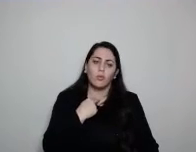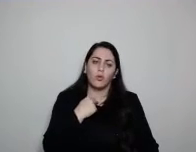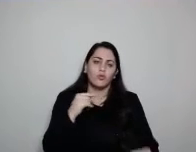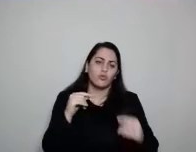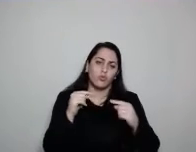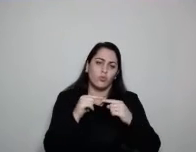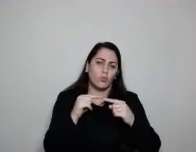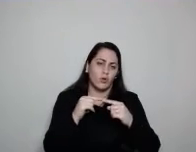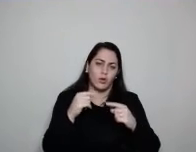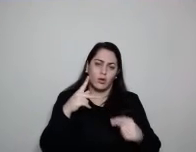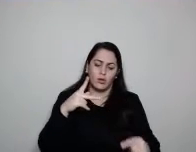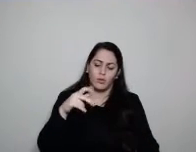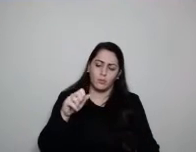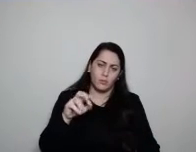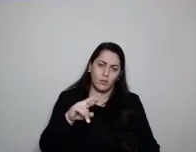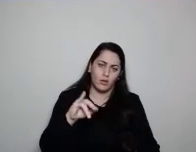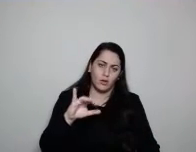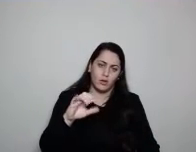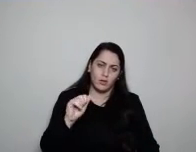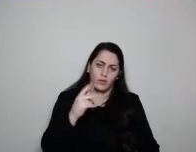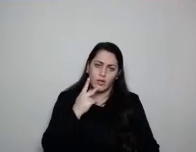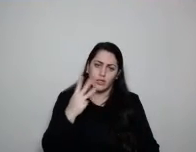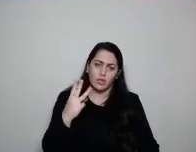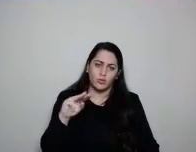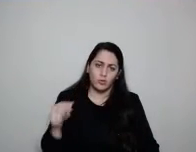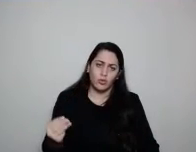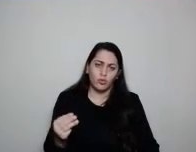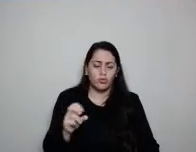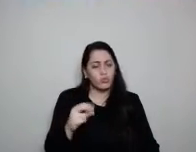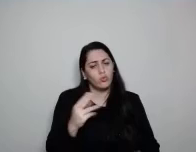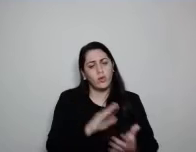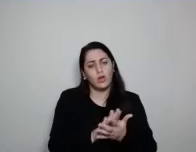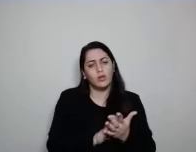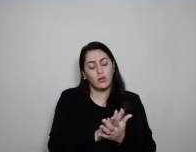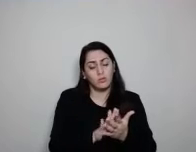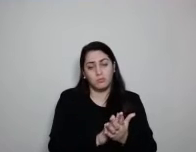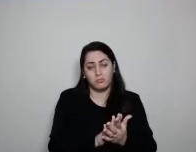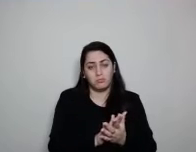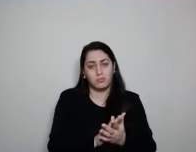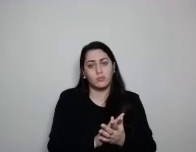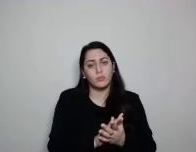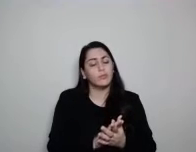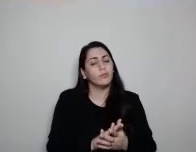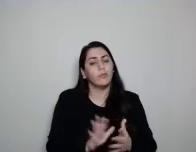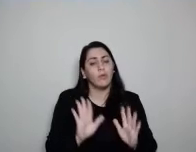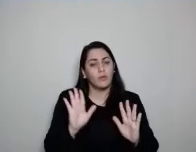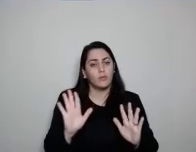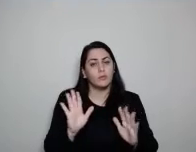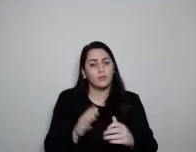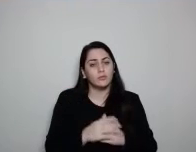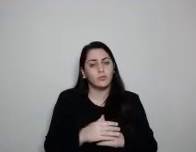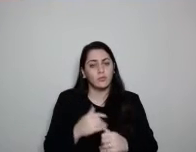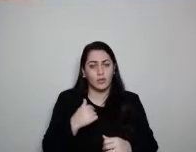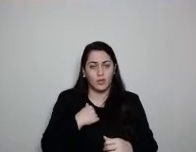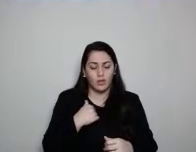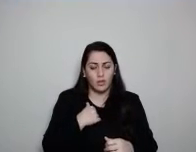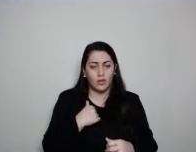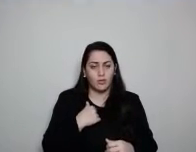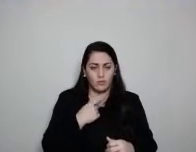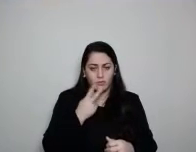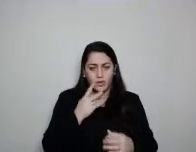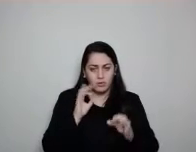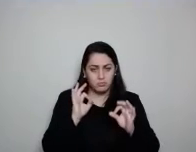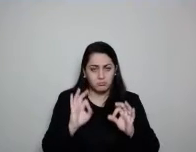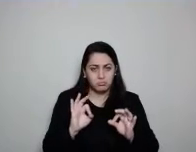A perícia deu 3 milhões, ou a perícia ou nada. Agora, como eu, doutor Ricardo, com toda a franqueza,